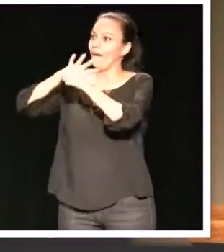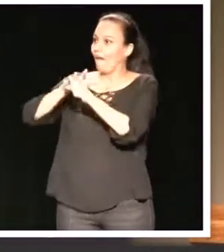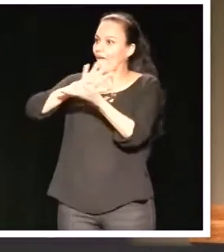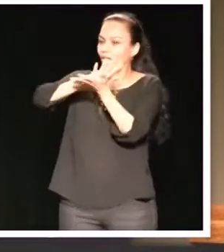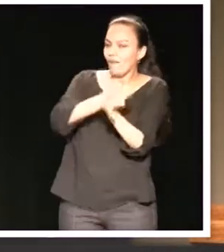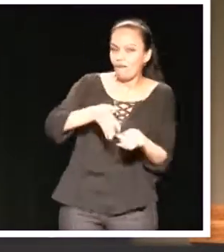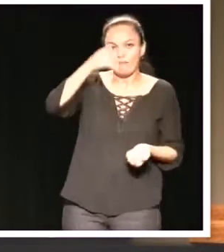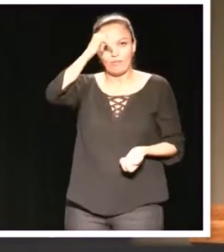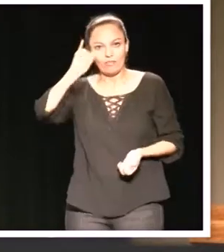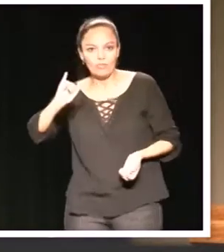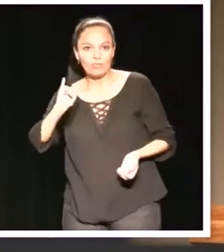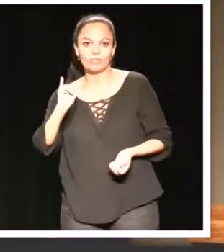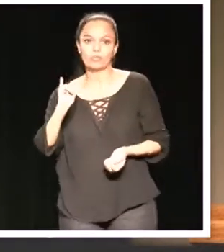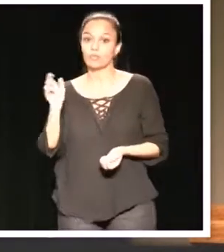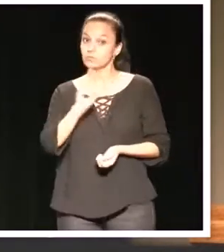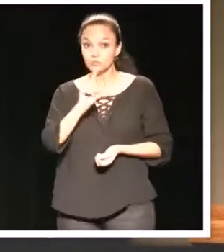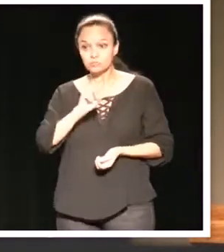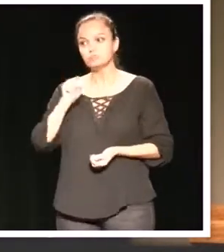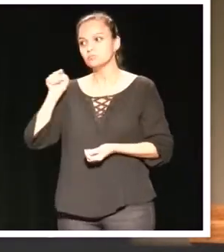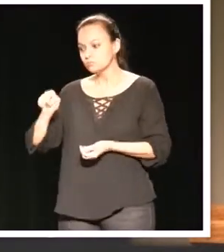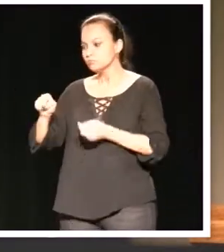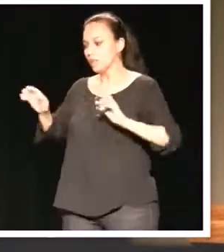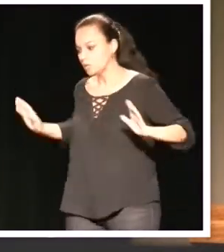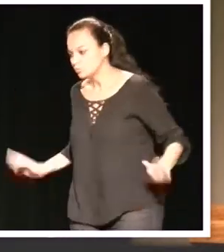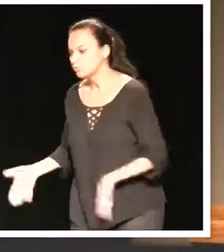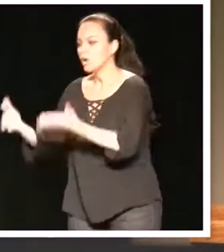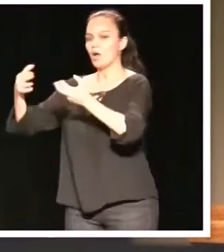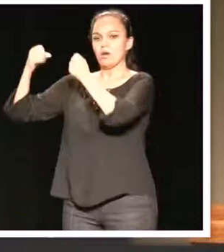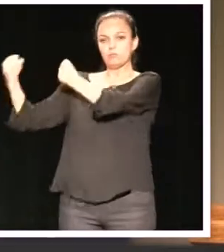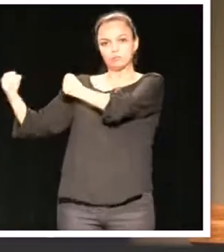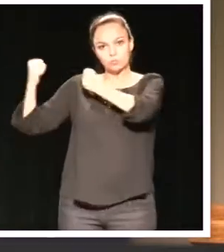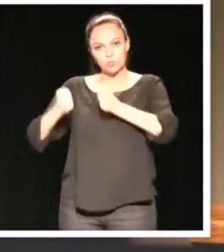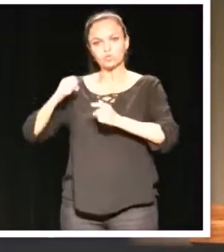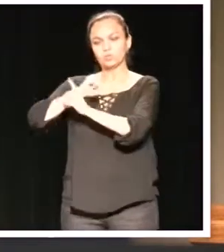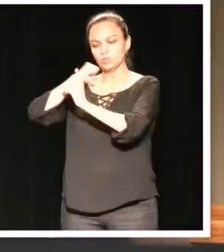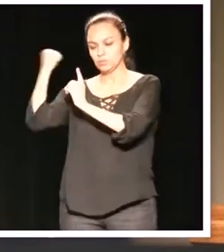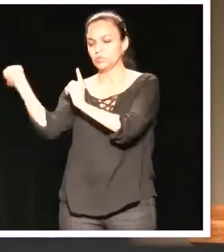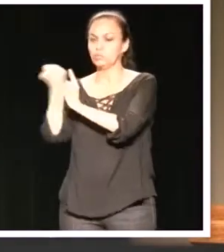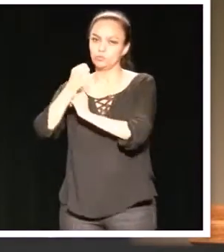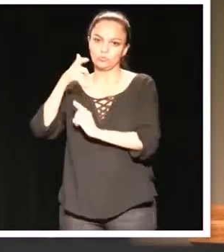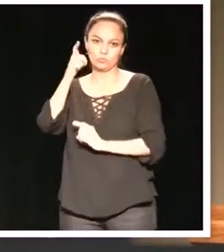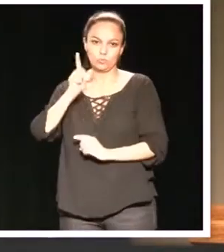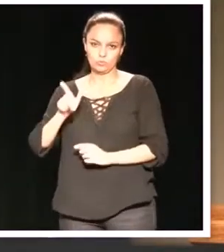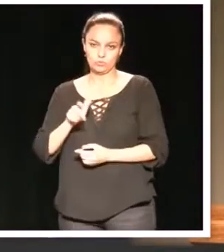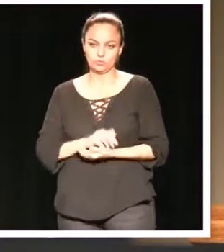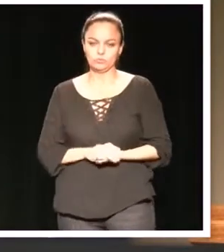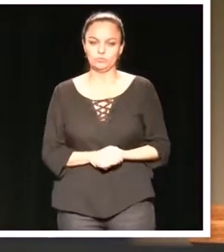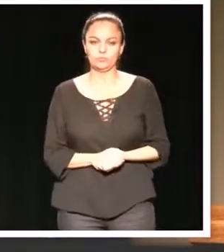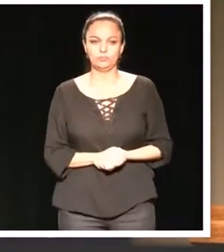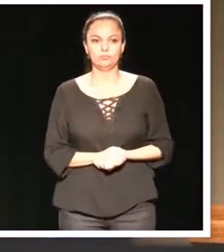também que ocupem o seu lugar de poder dentro da sociedade. Seria isso.